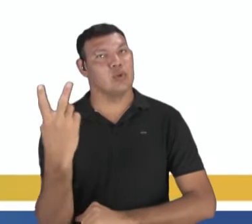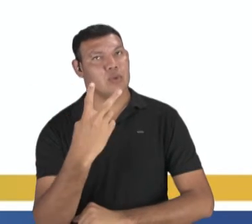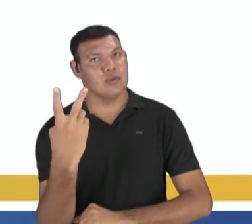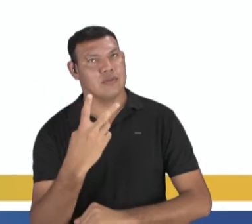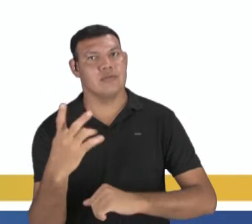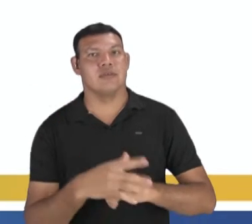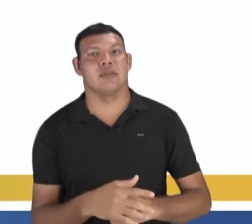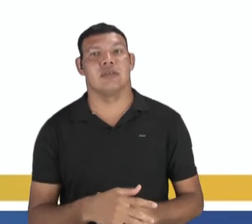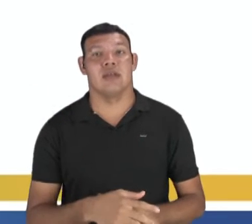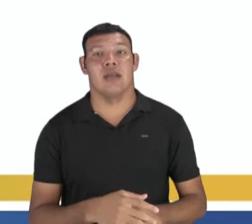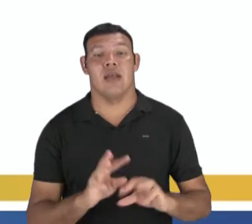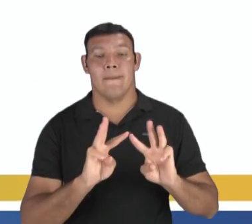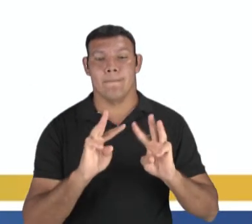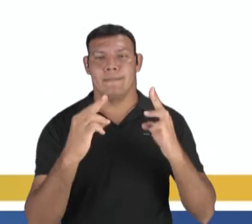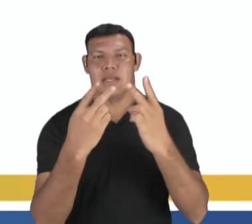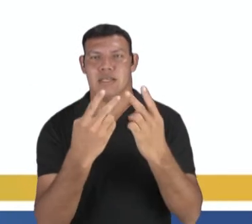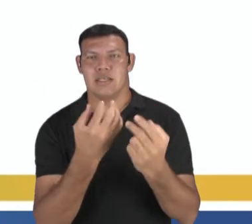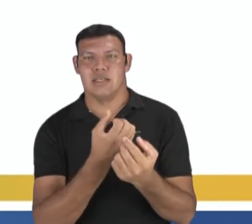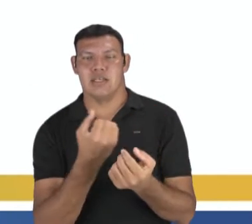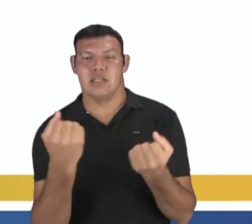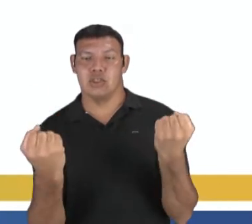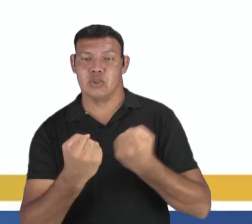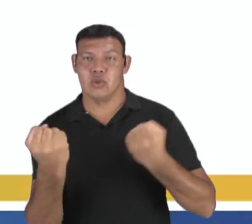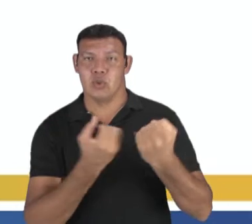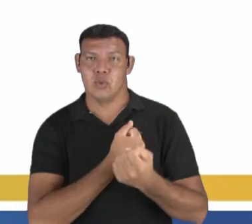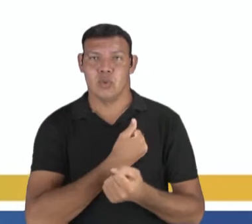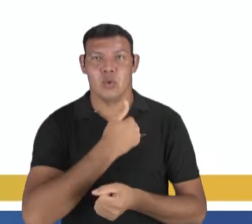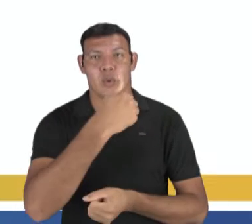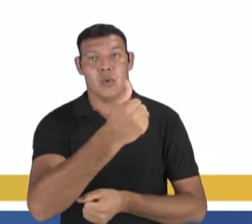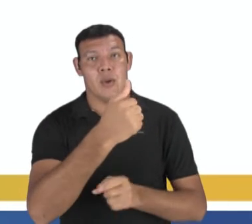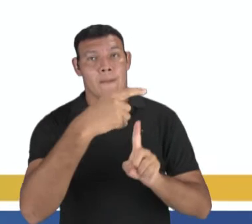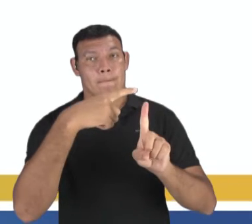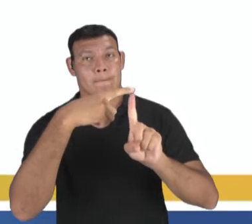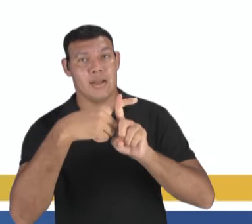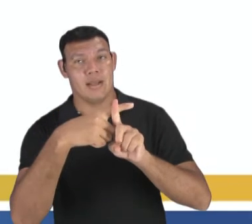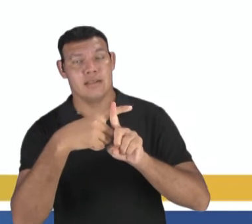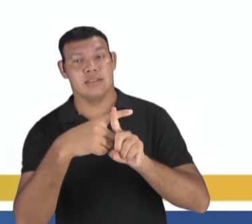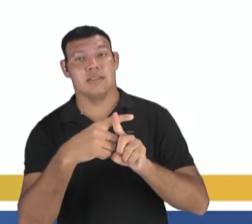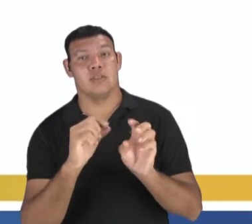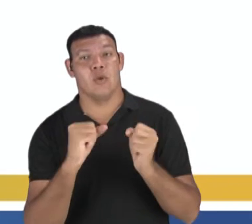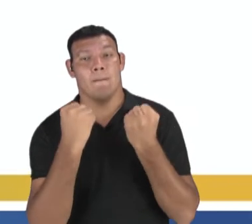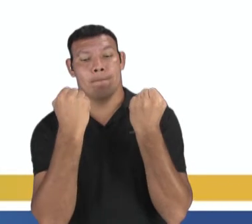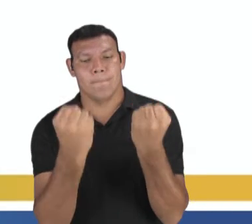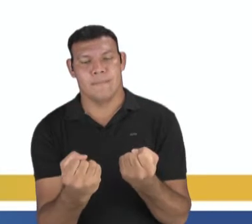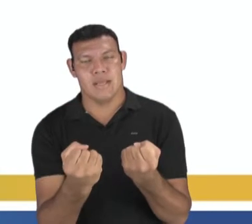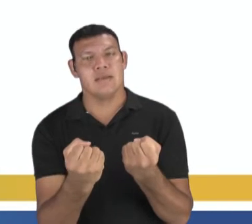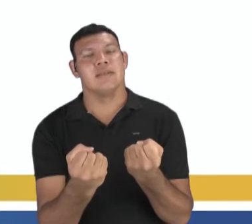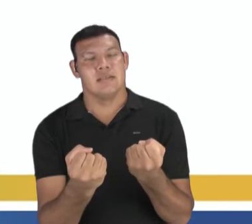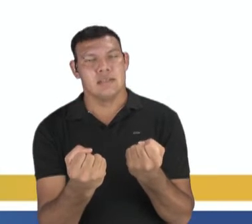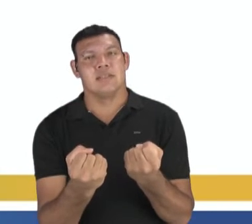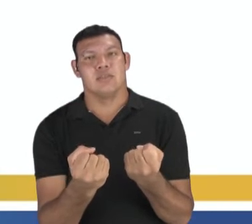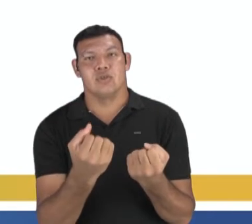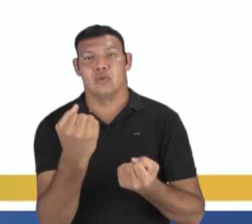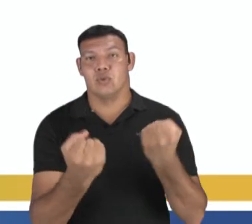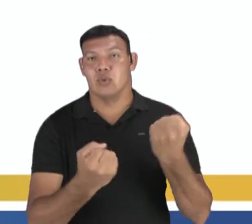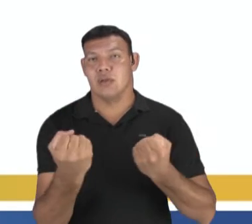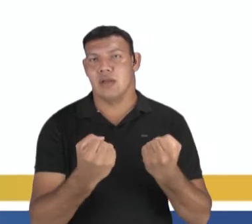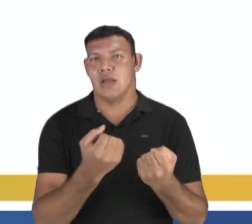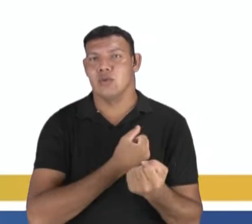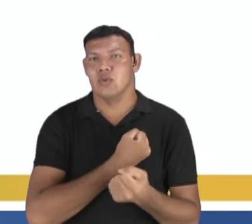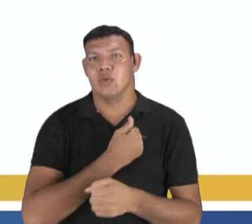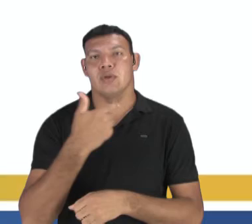A massa do carrinho 1 mais a massa do carrinho 2. Provavelmente seria o erro que o